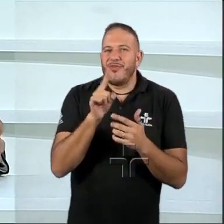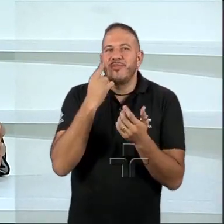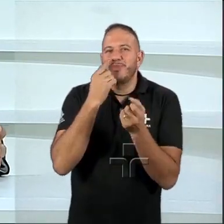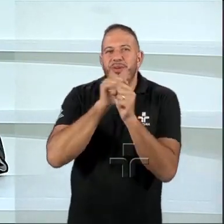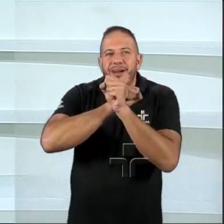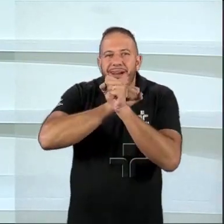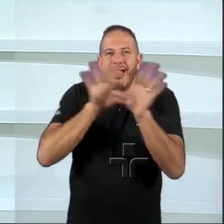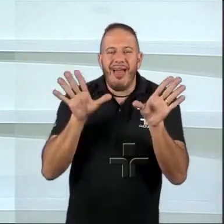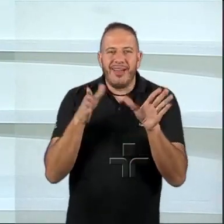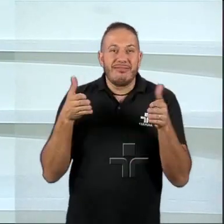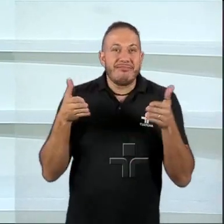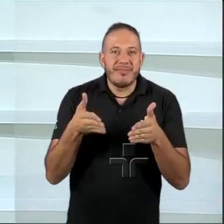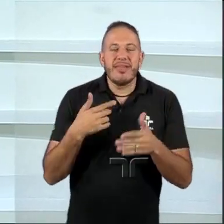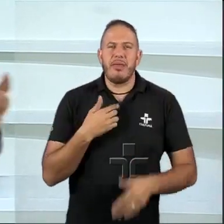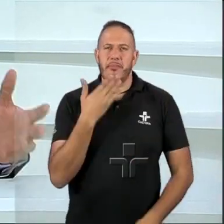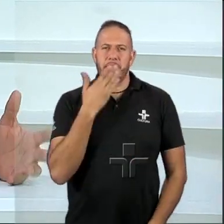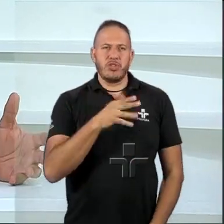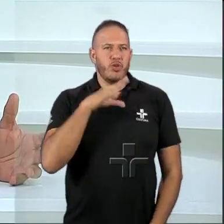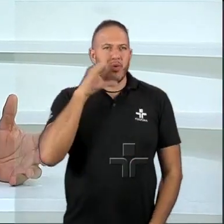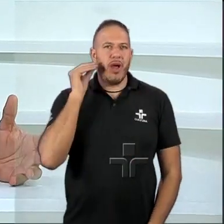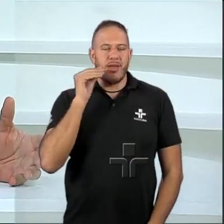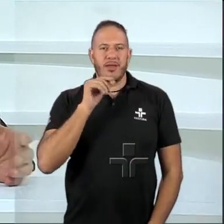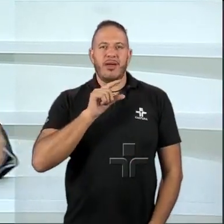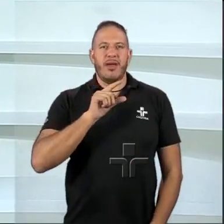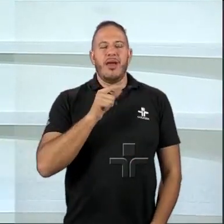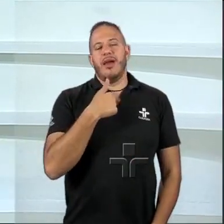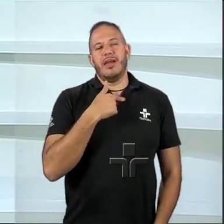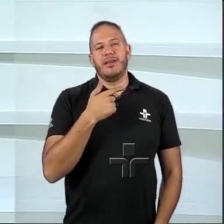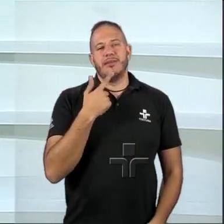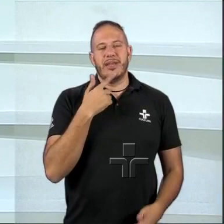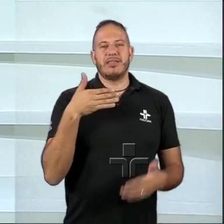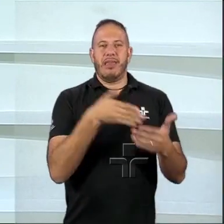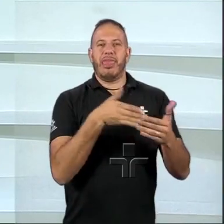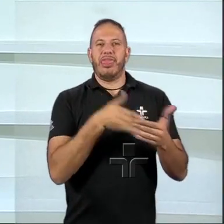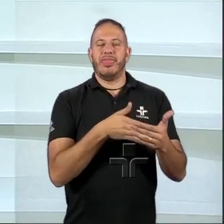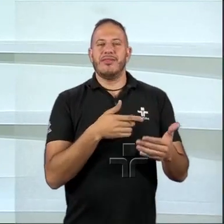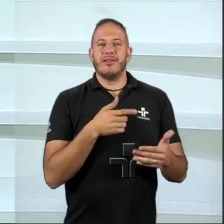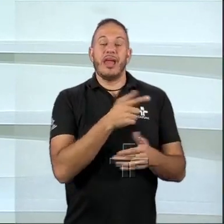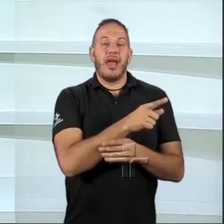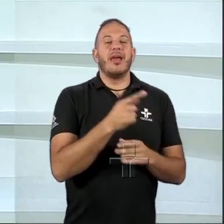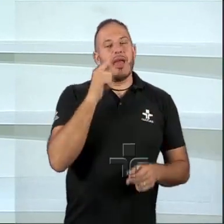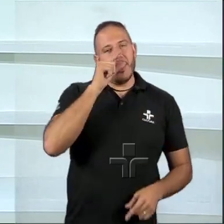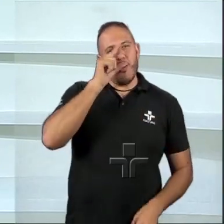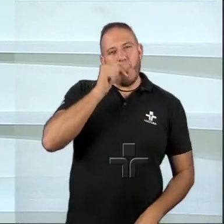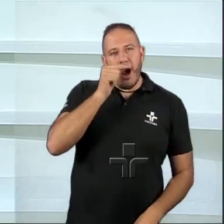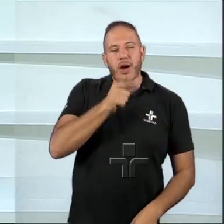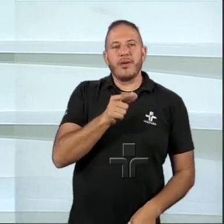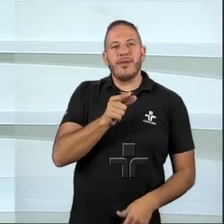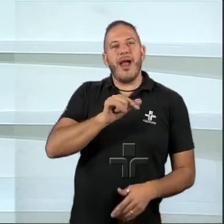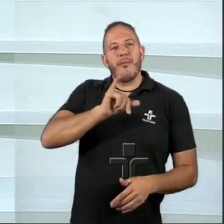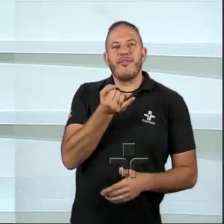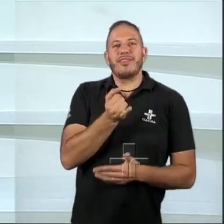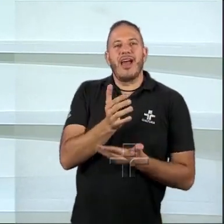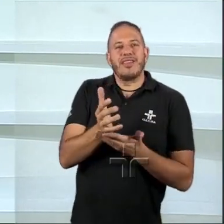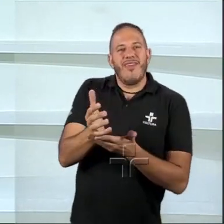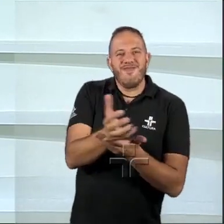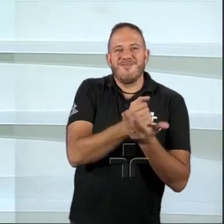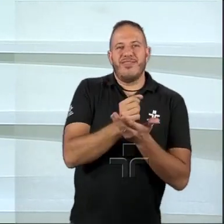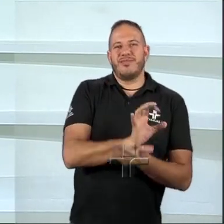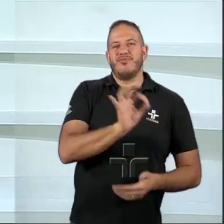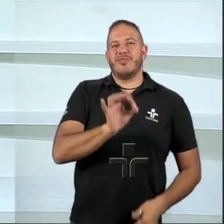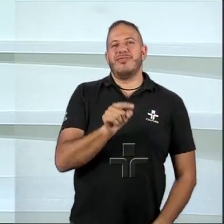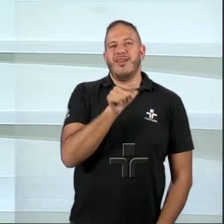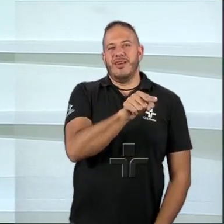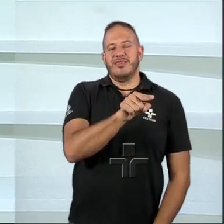com o Centrão, impediu que o Centrão se aliasse ao Ciro, permitindo que Alckmin ganhasse essa fatia na